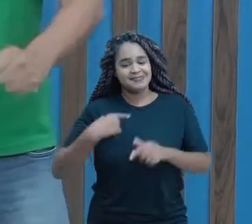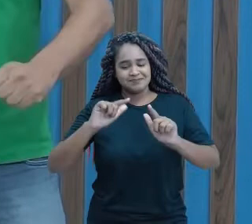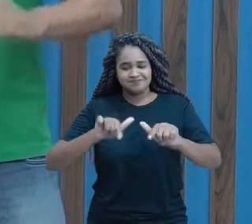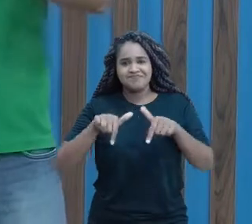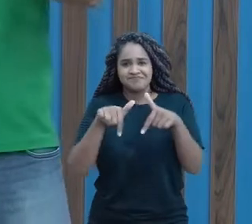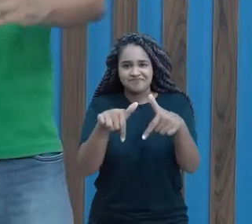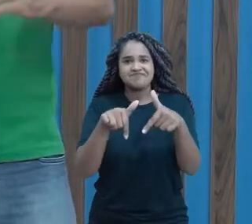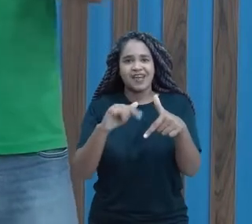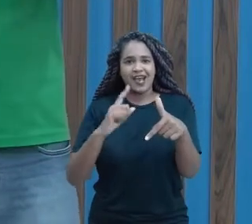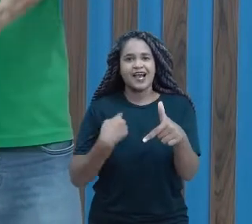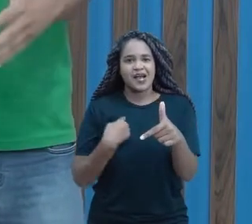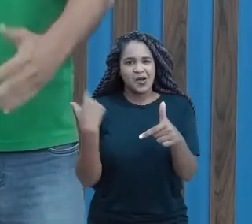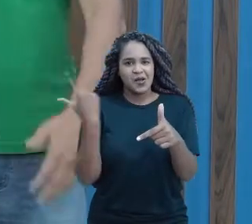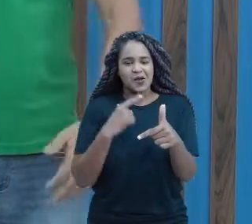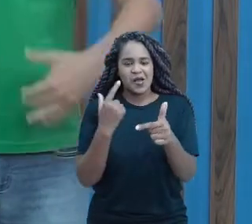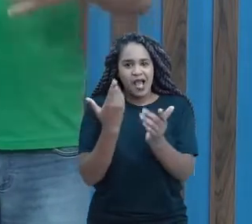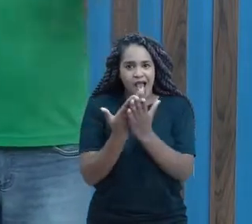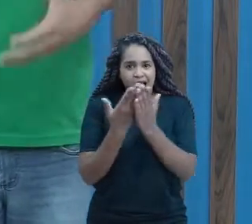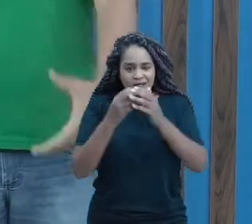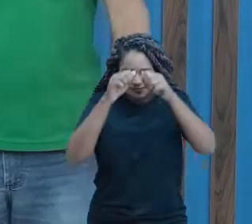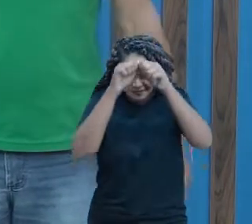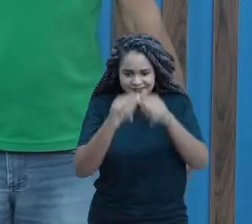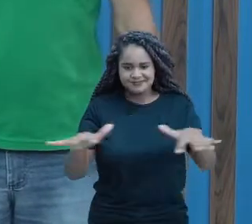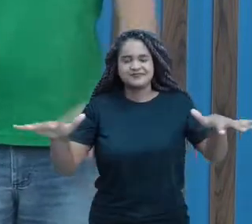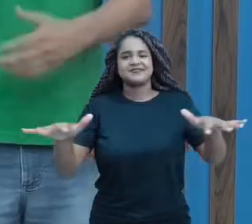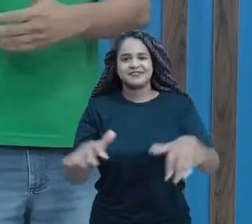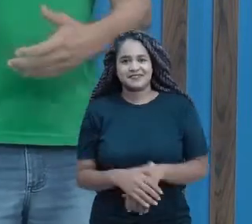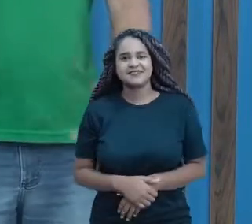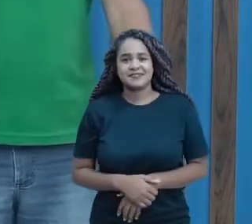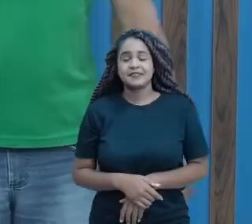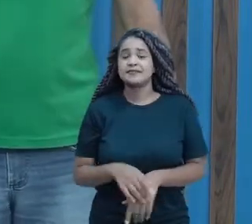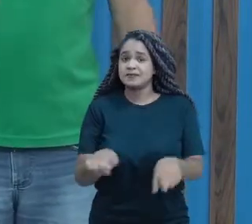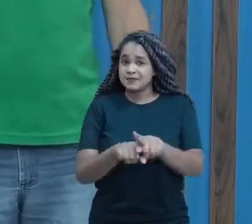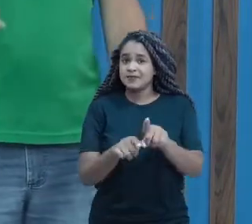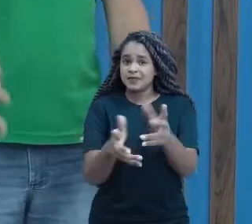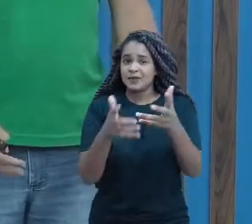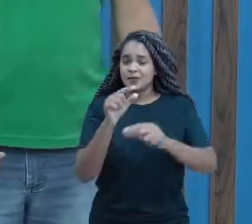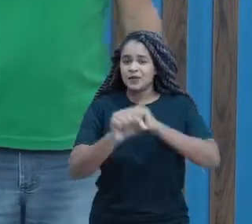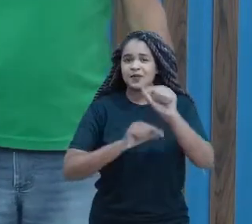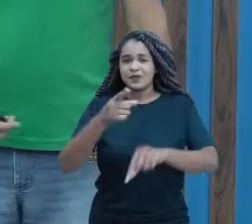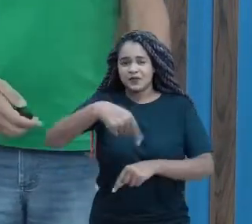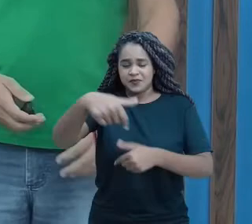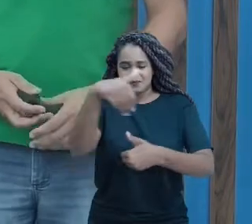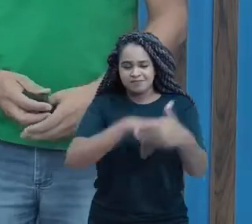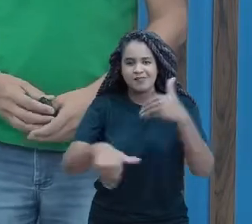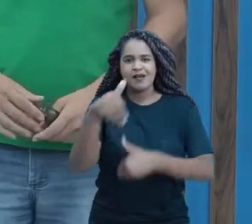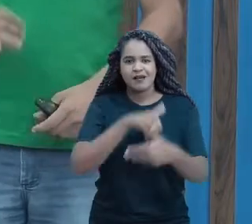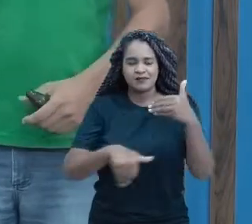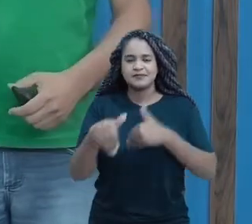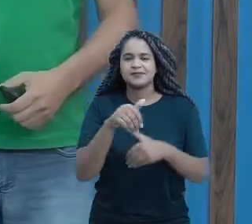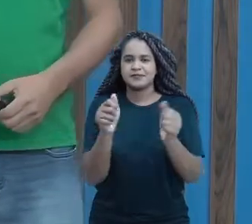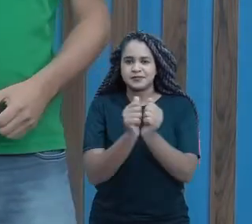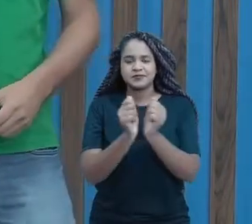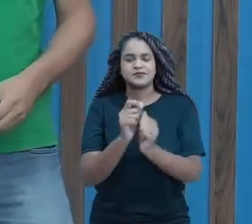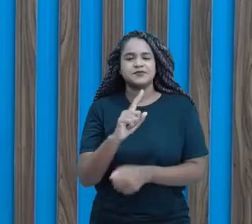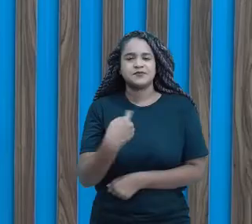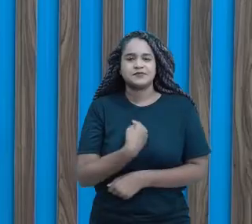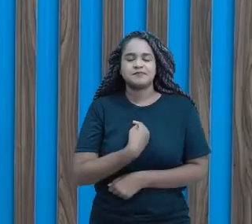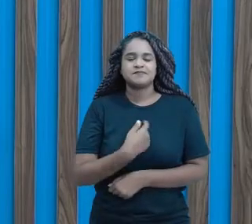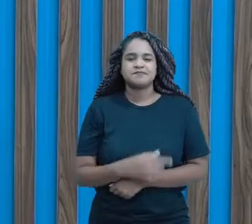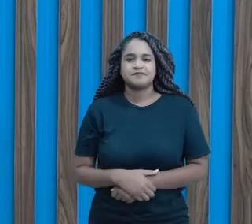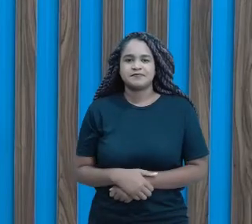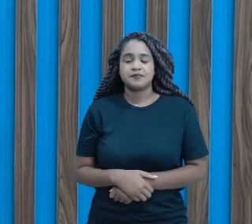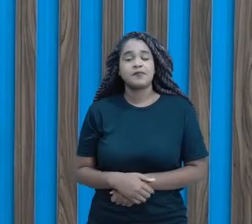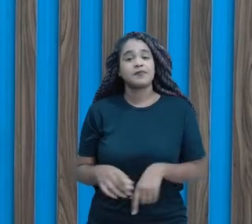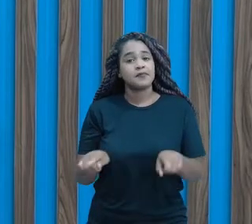certo? Para fazer as aulas chegarem até vocês. Por isso que a gente também quer a participação de vocês, também quer vocês aqui conosco, né? Vamos valorizar. Inclusive, vale